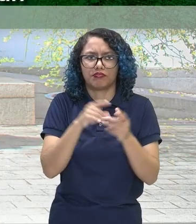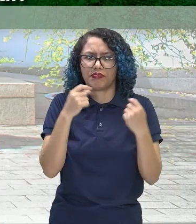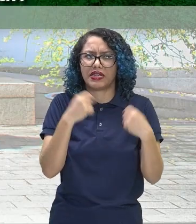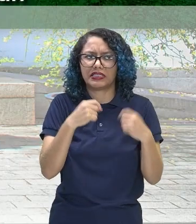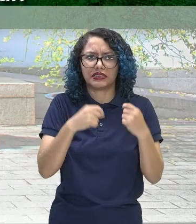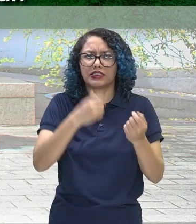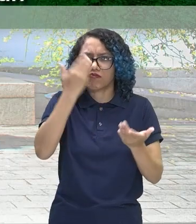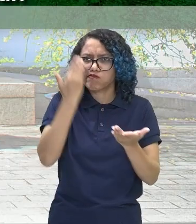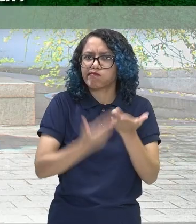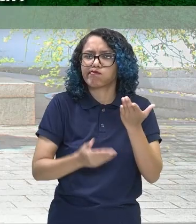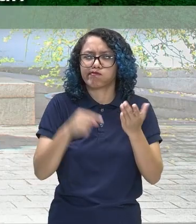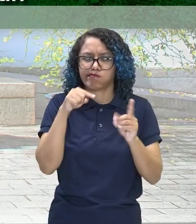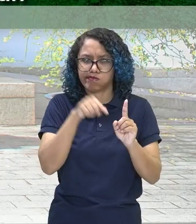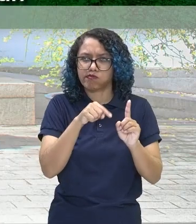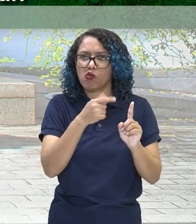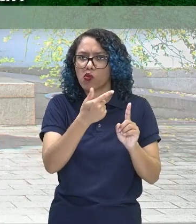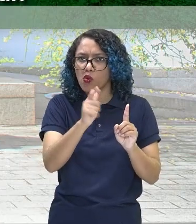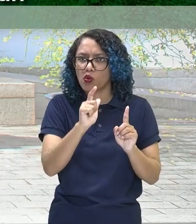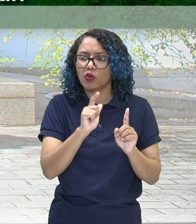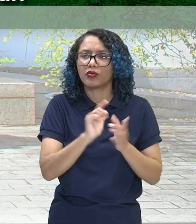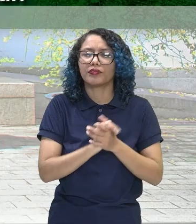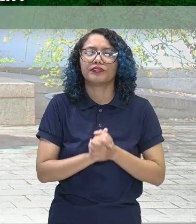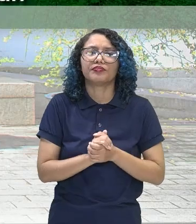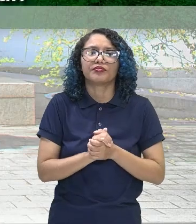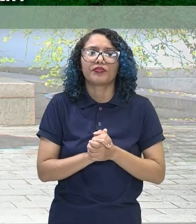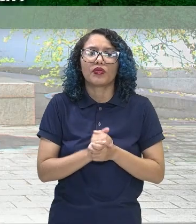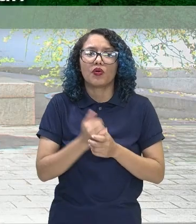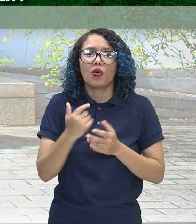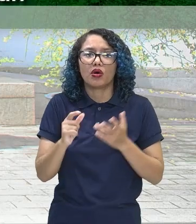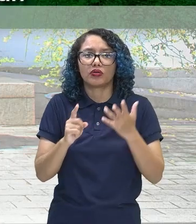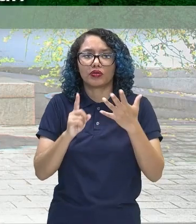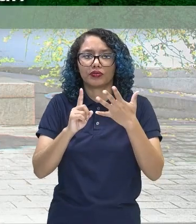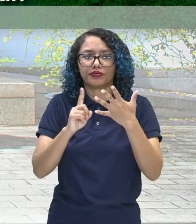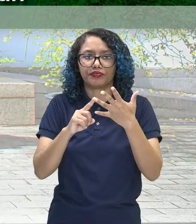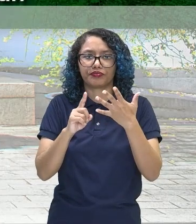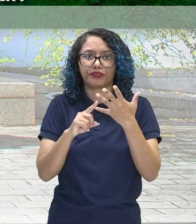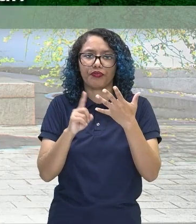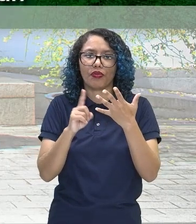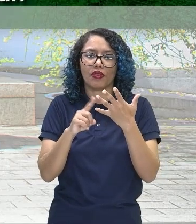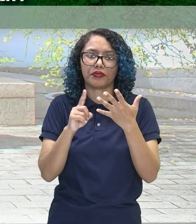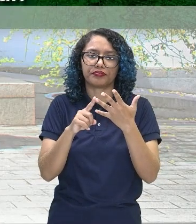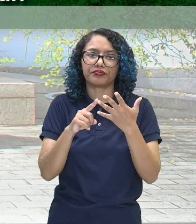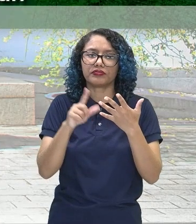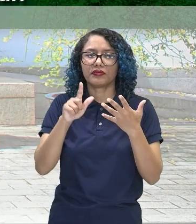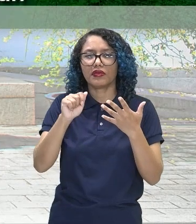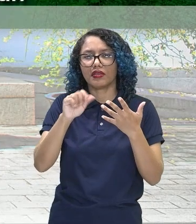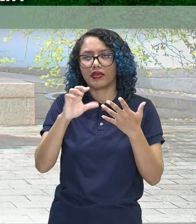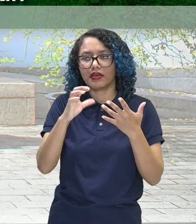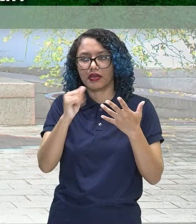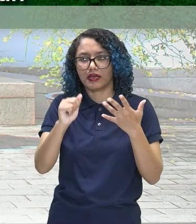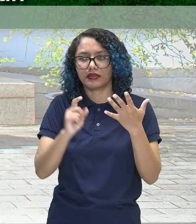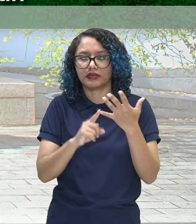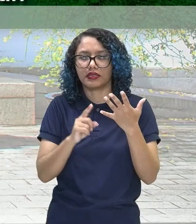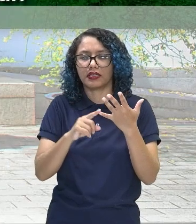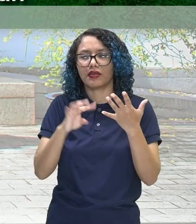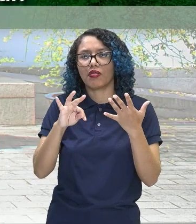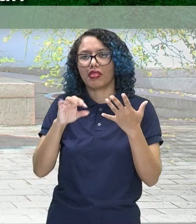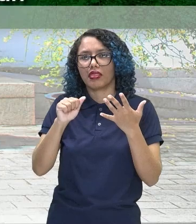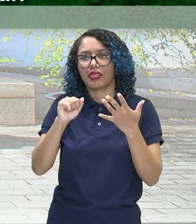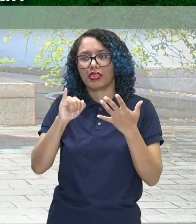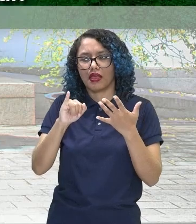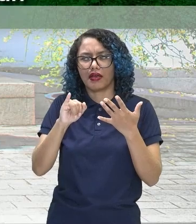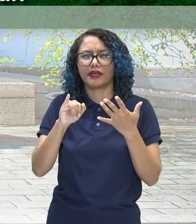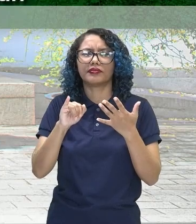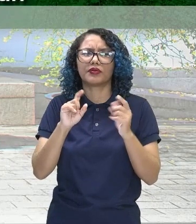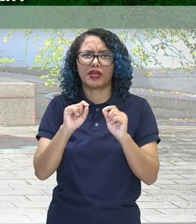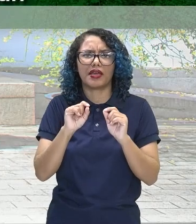oponente, tá? Nós temos aí o estilo Garça Branca e o estilo Tai Chi Chuan, que é um estilo mais suave, que a